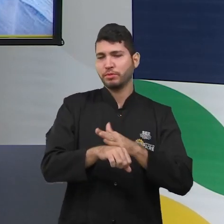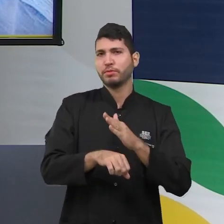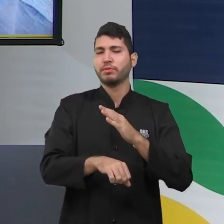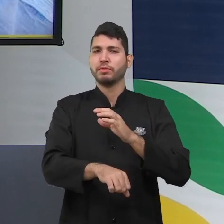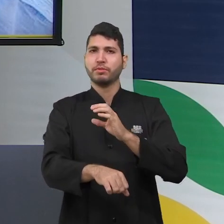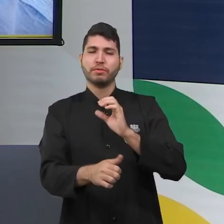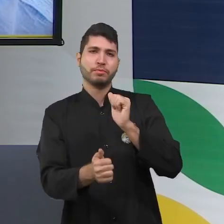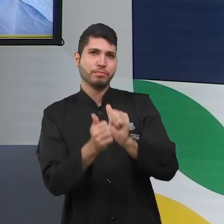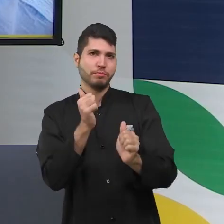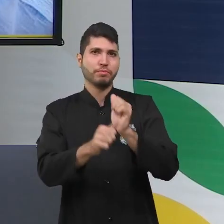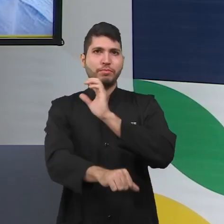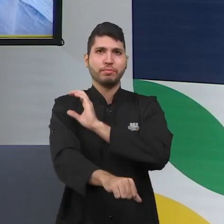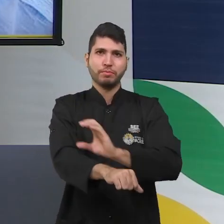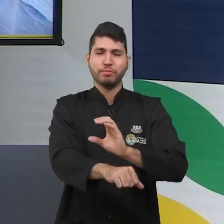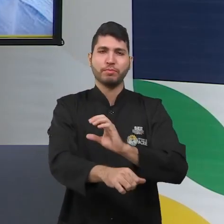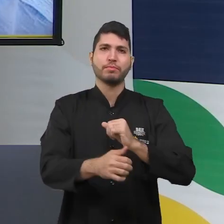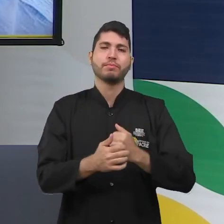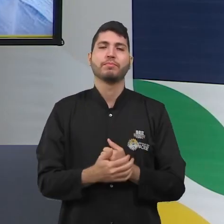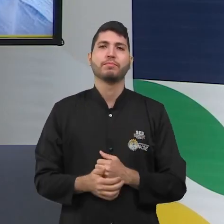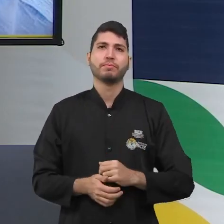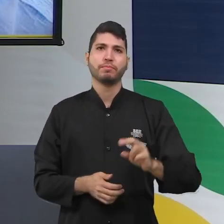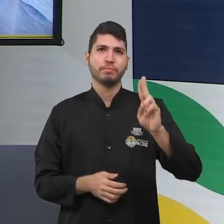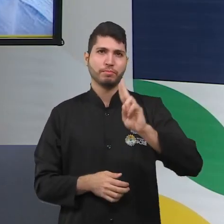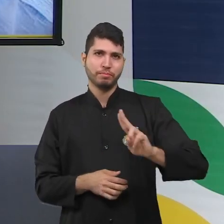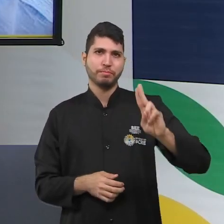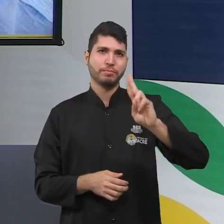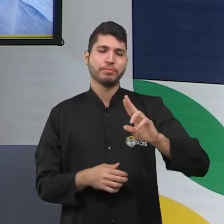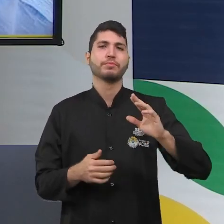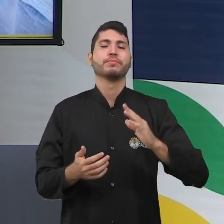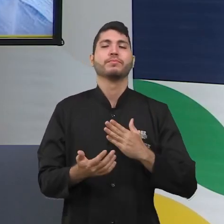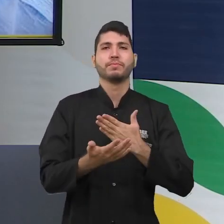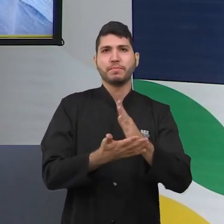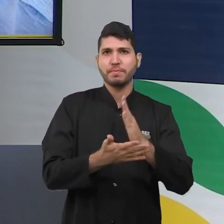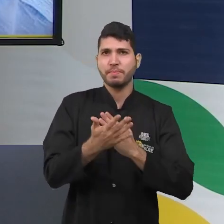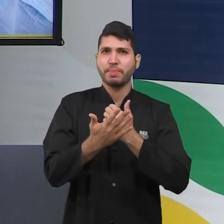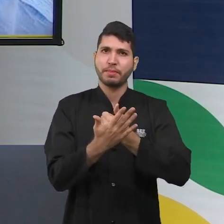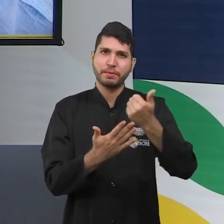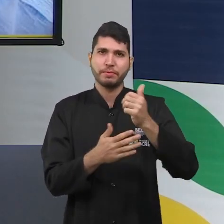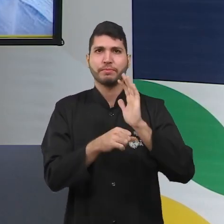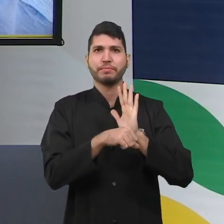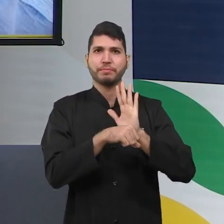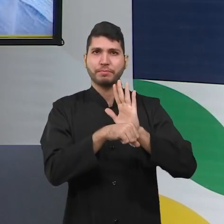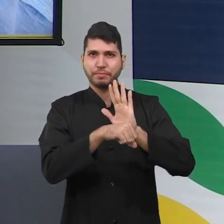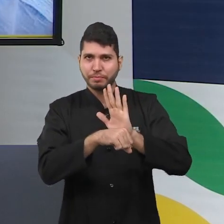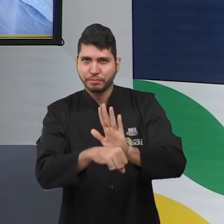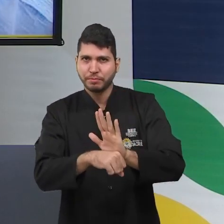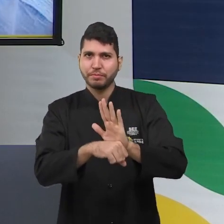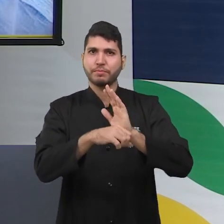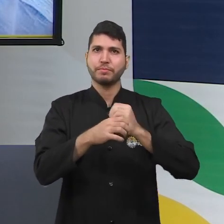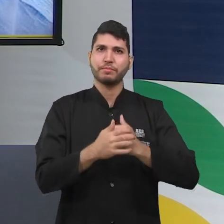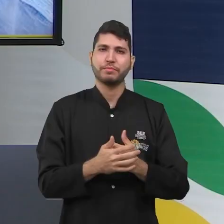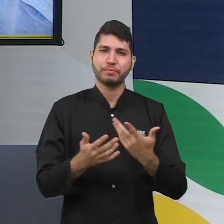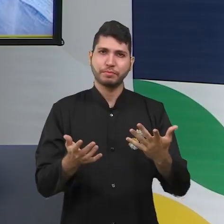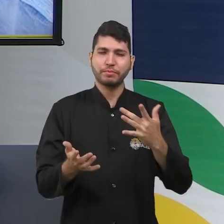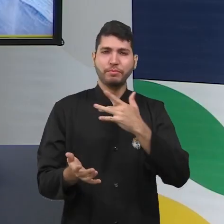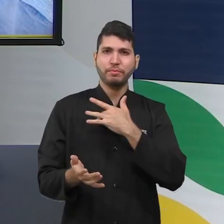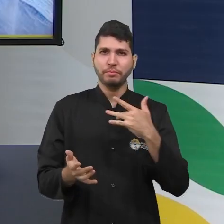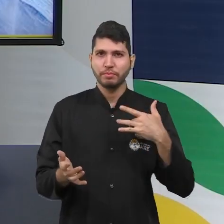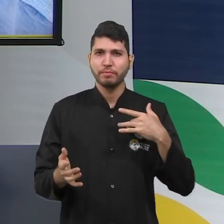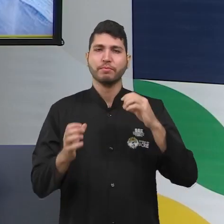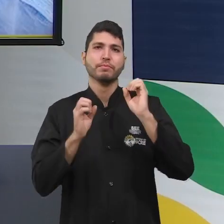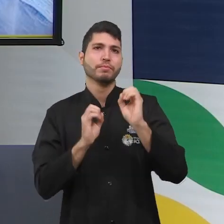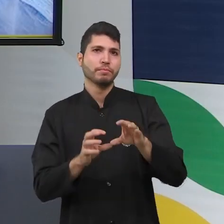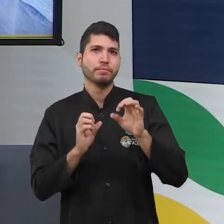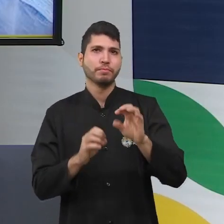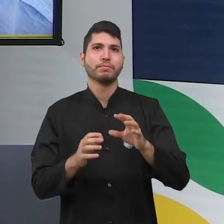como instrumento para a realização de algumas ações que vão contribuir com a educação, com a saúde, então